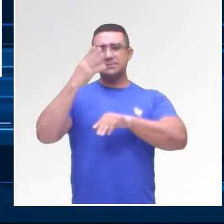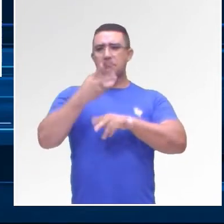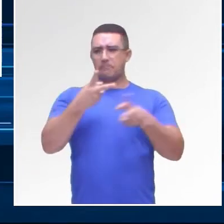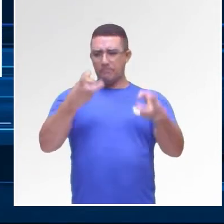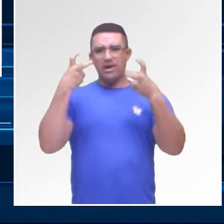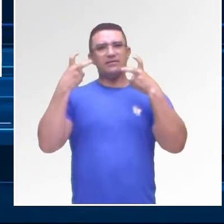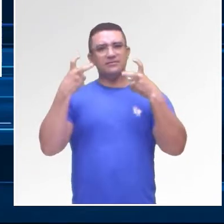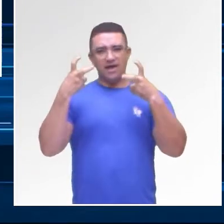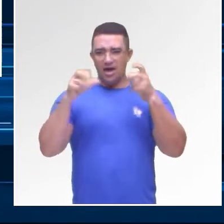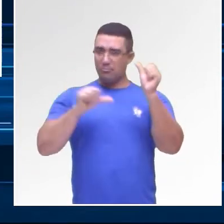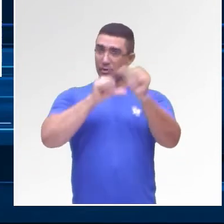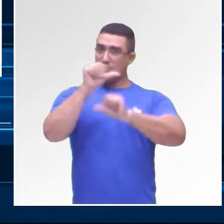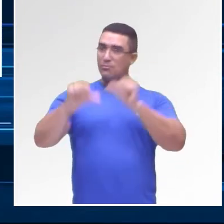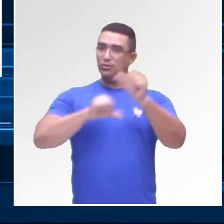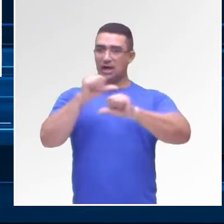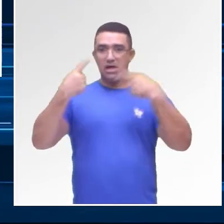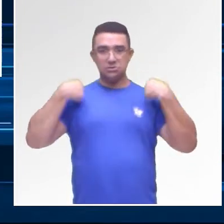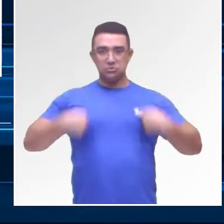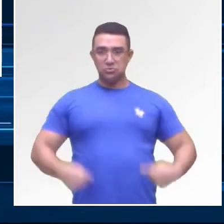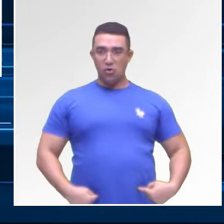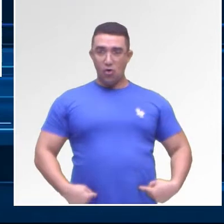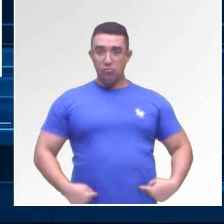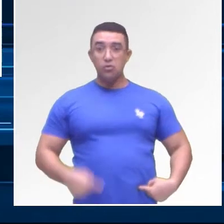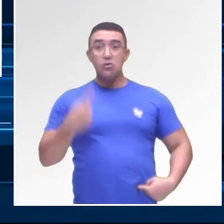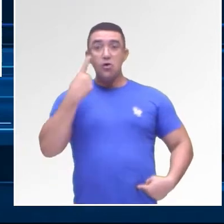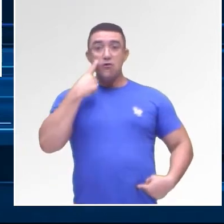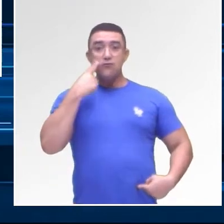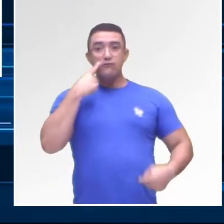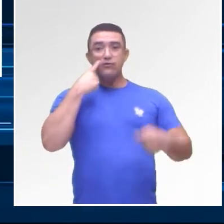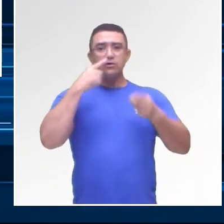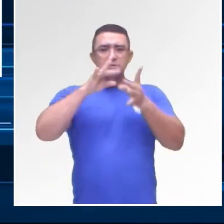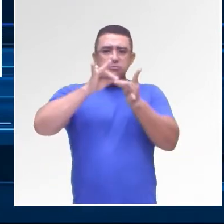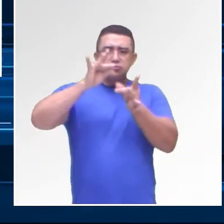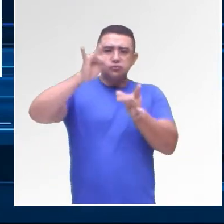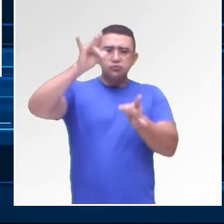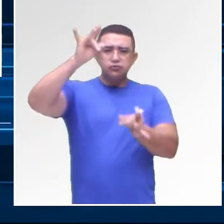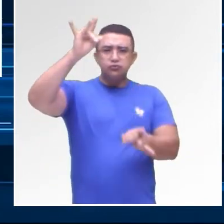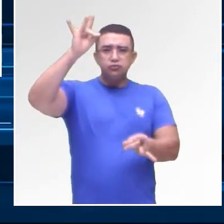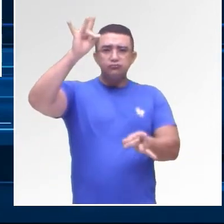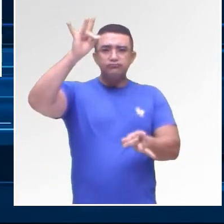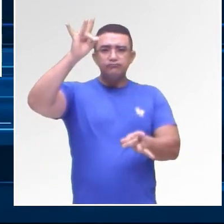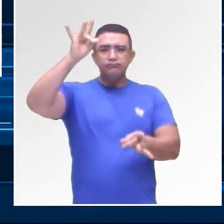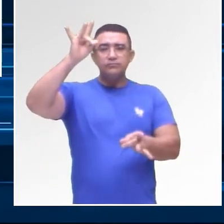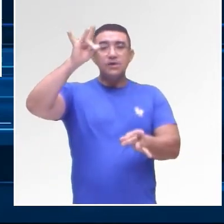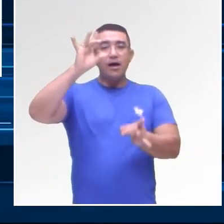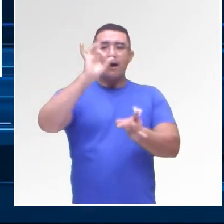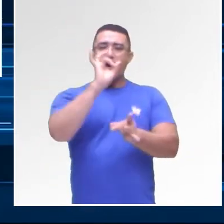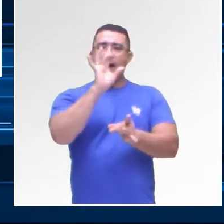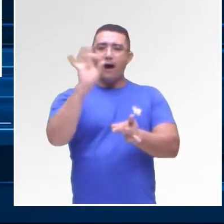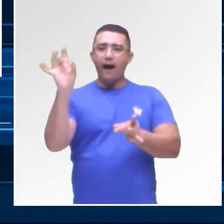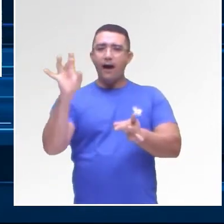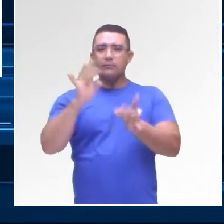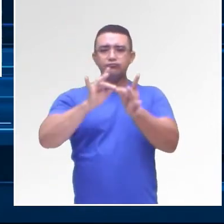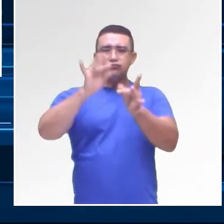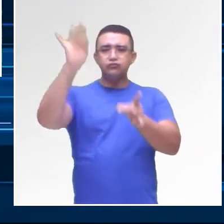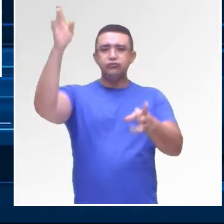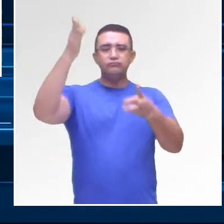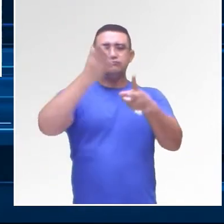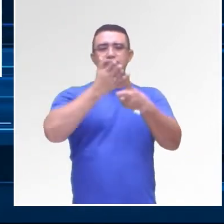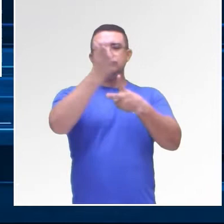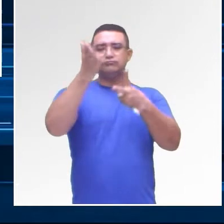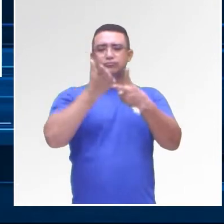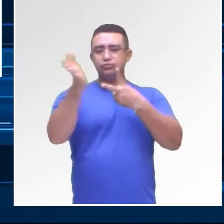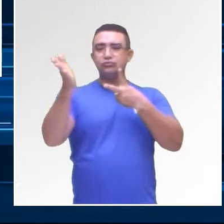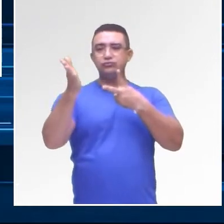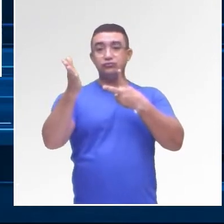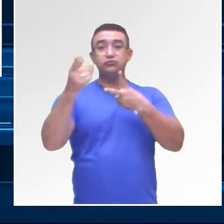vamos agora esmiuçar cada uma dessas mudanças, iniciando pelas mudanças crônicas. Como eu já falei para vocês, as